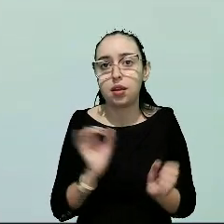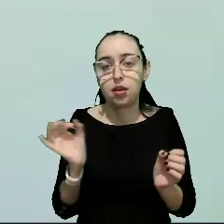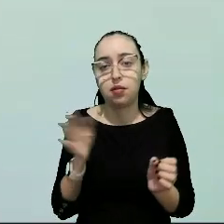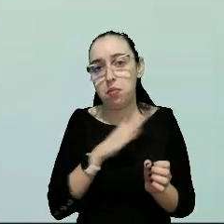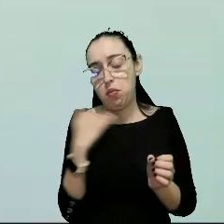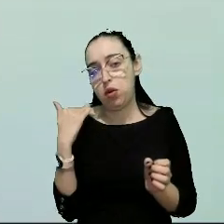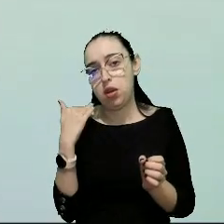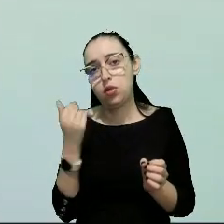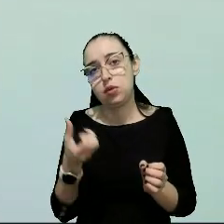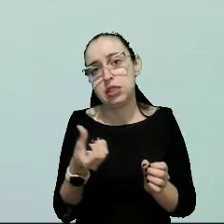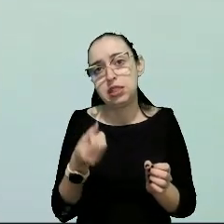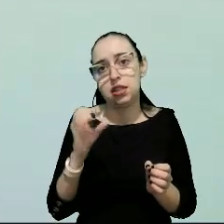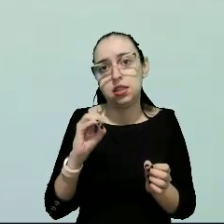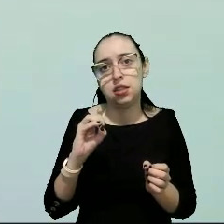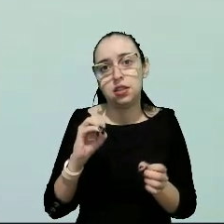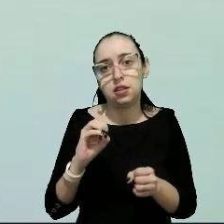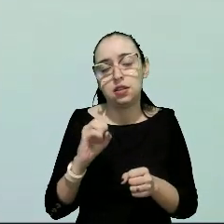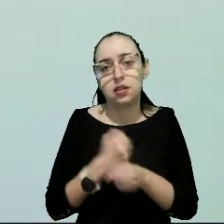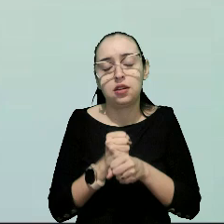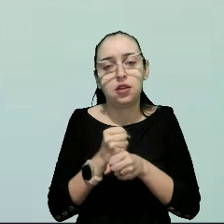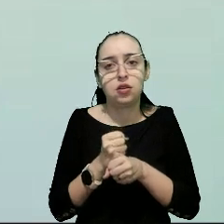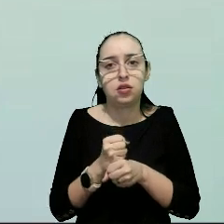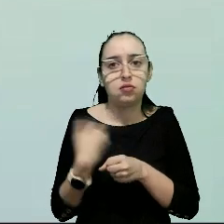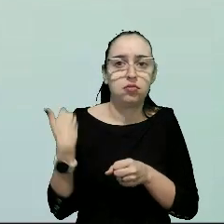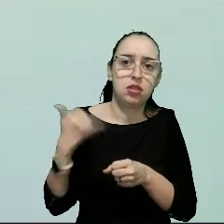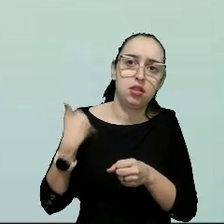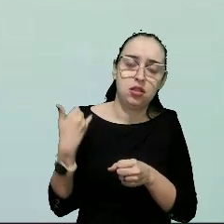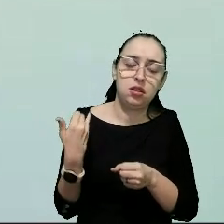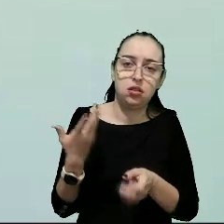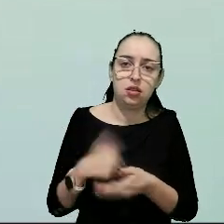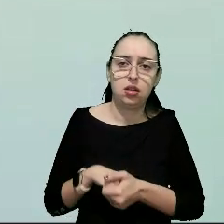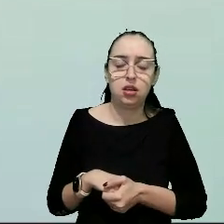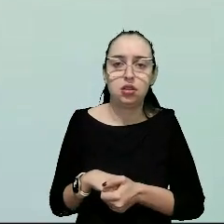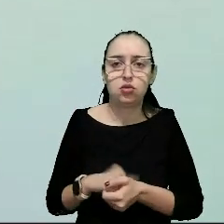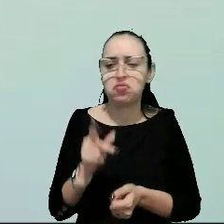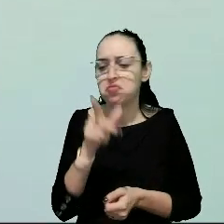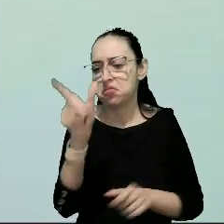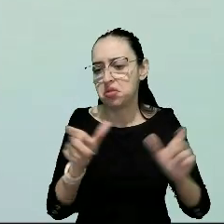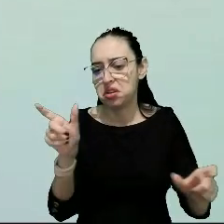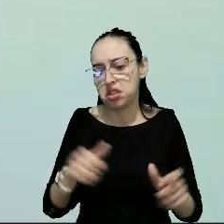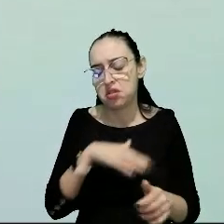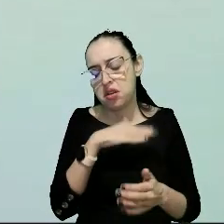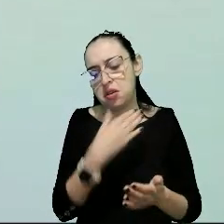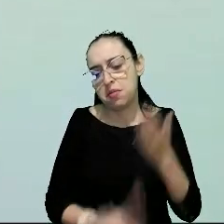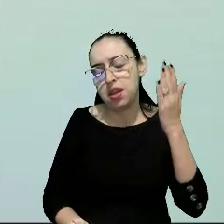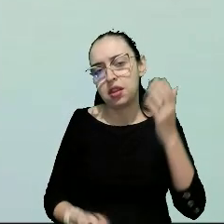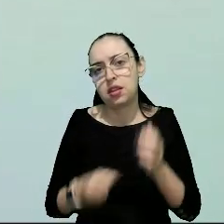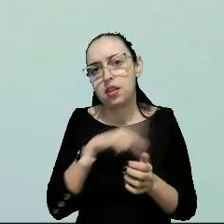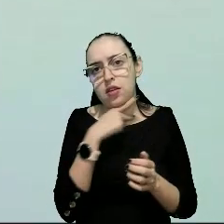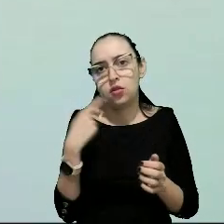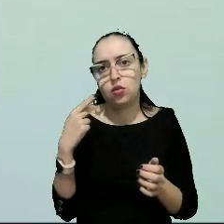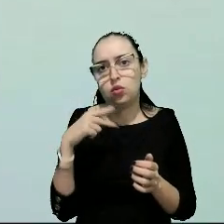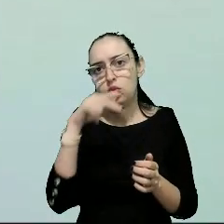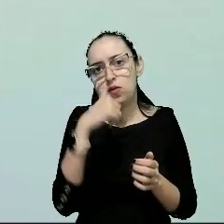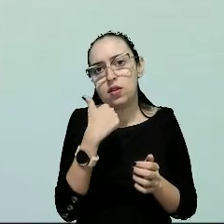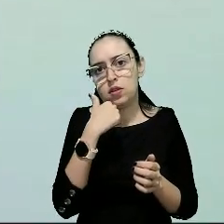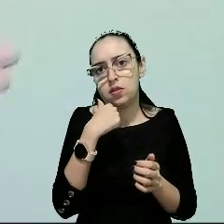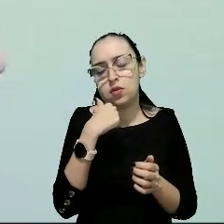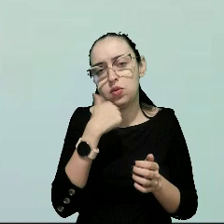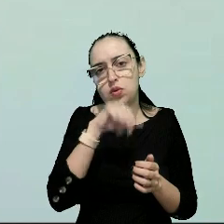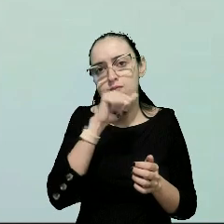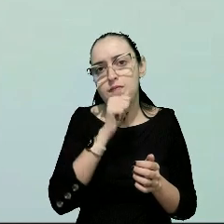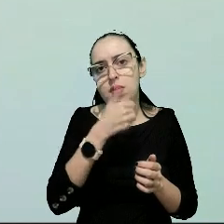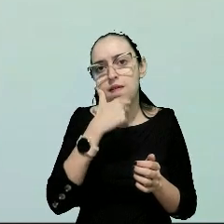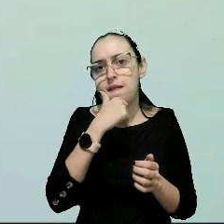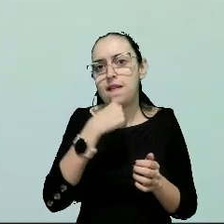com 60 anos. Muitos de vocês devem ter perdido os pais com menos de 60 anos. Hoje, aos 60, uma mulher e